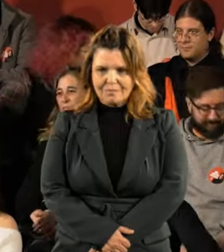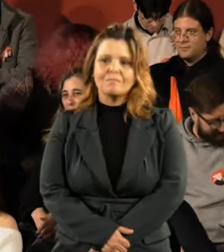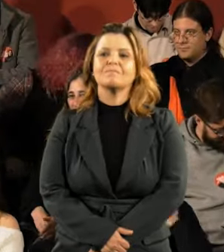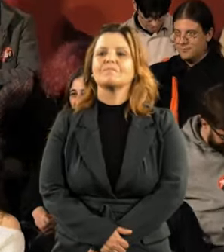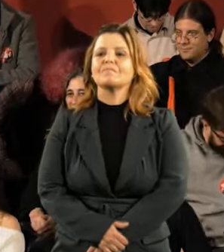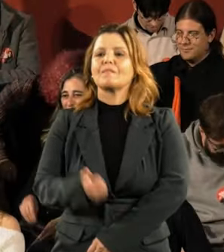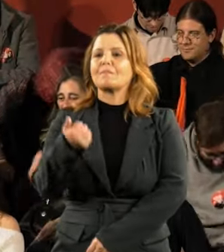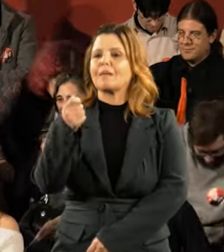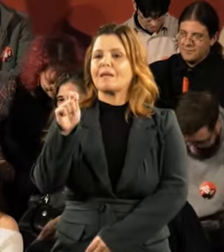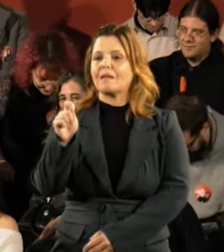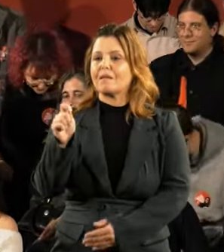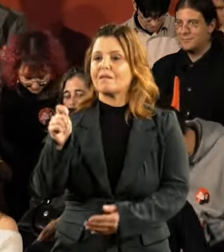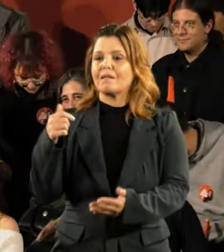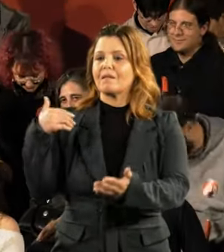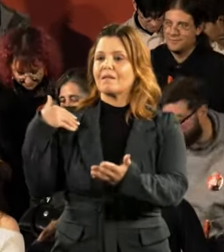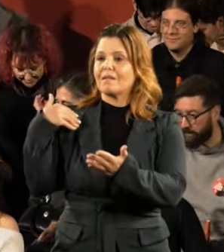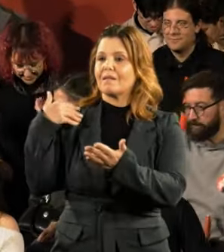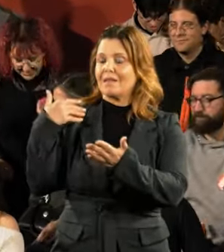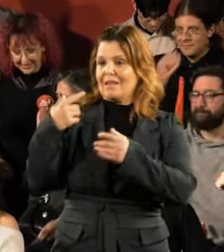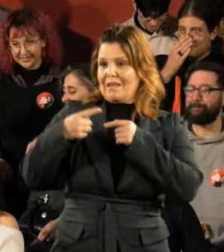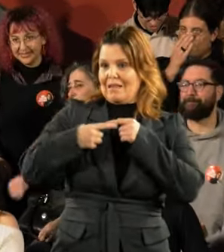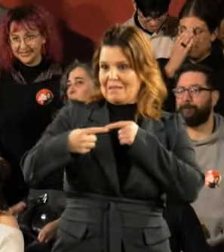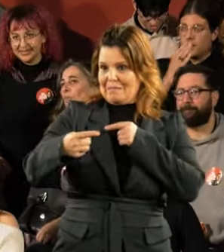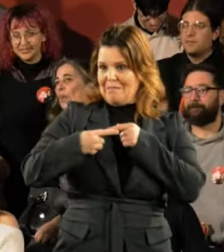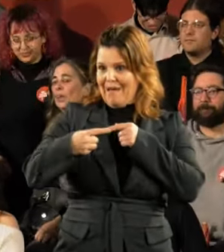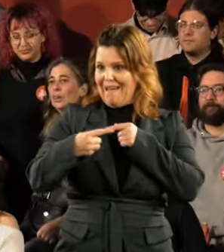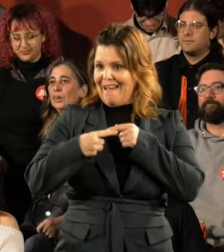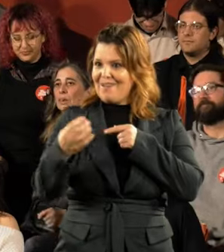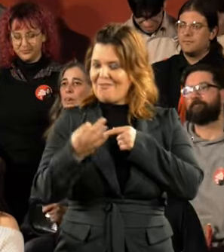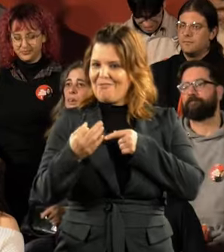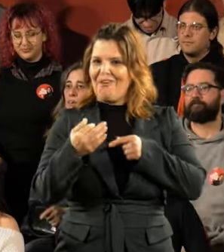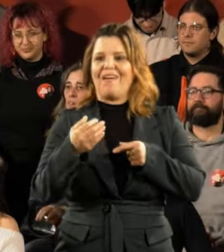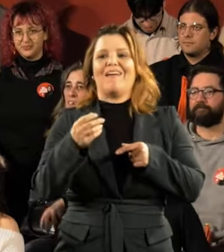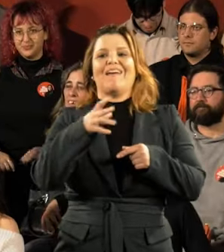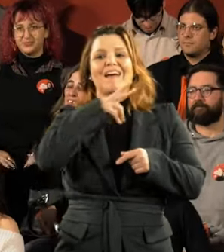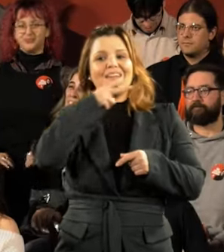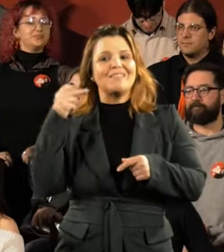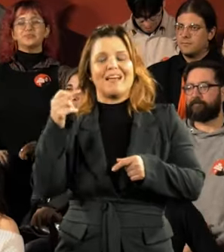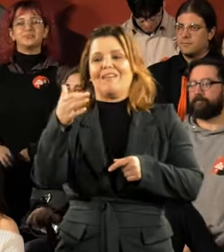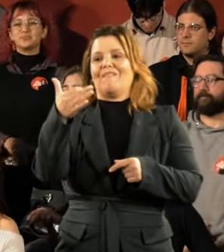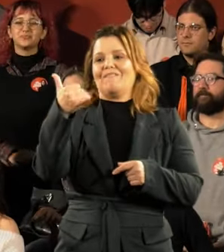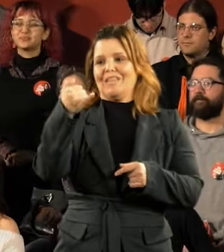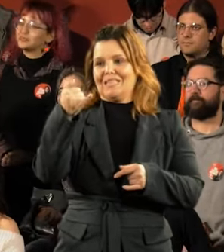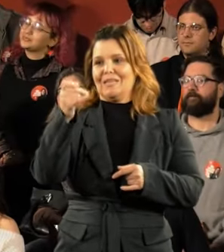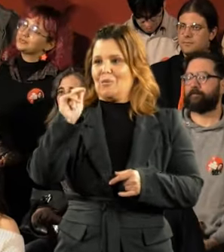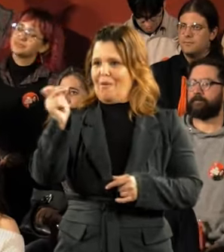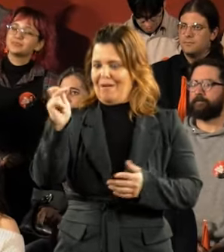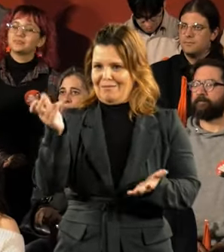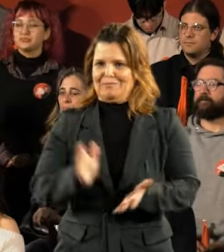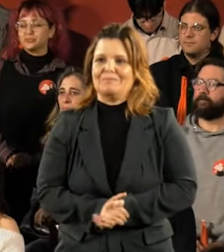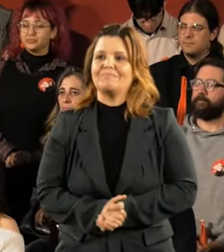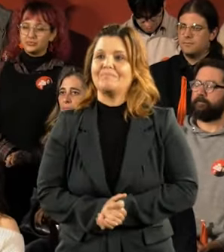o bloco de esquerda fez esta semana mesmo 25 anos